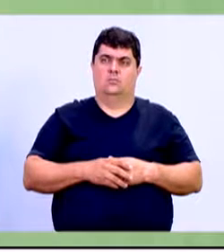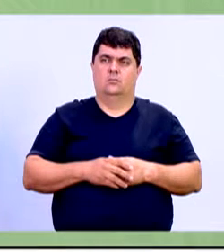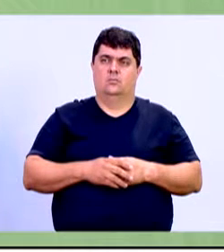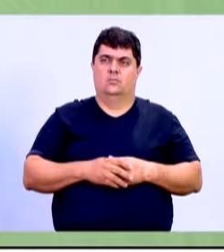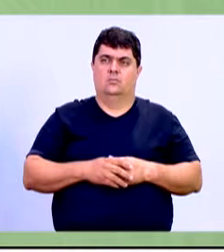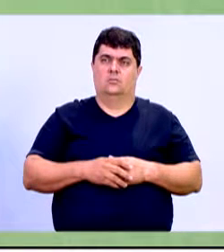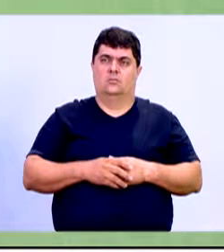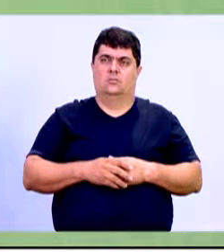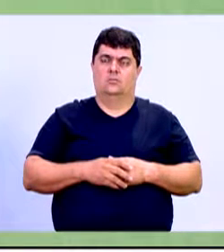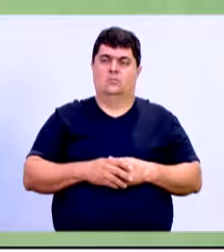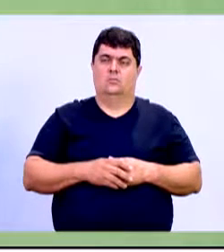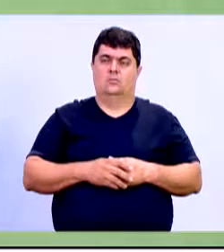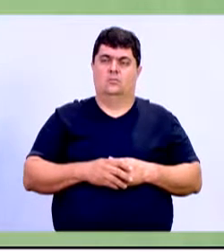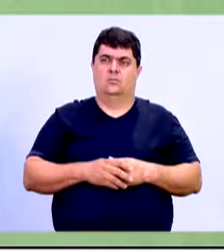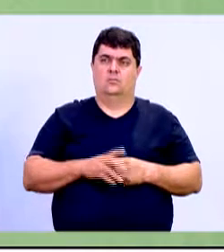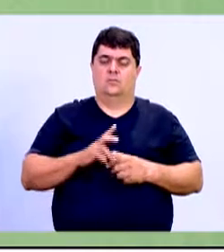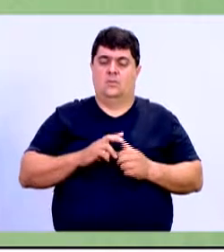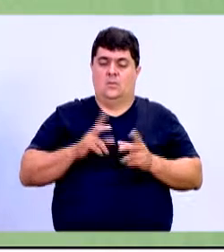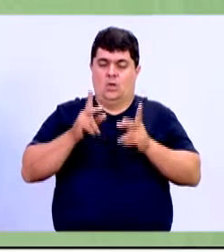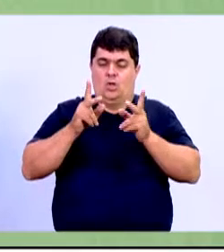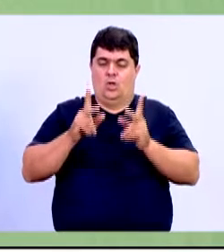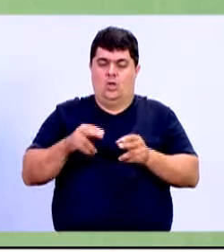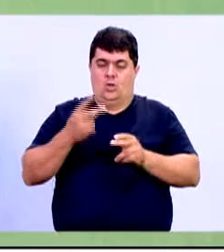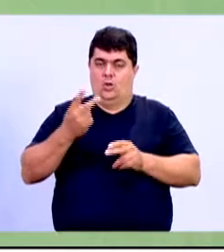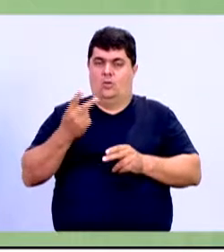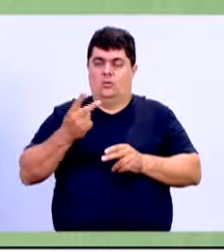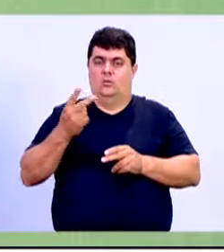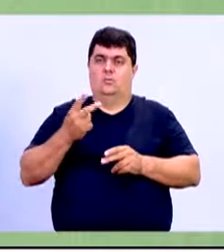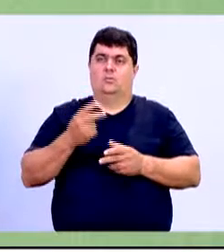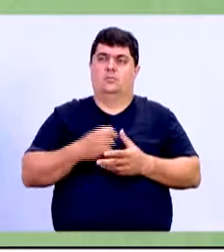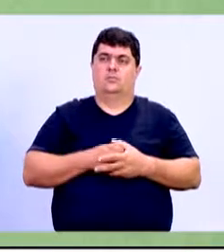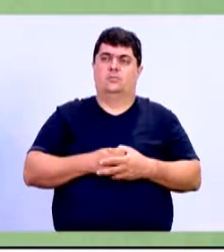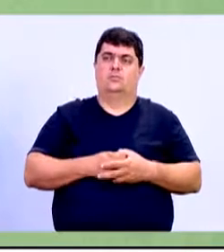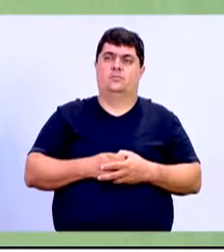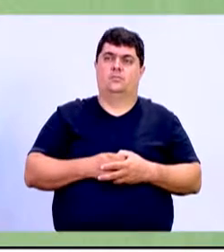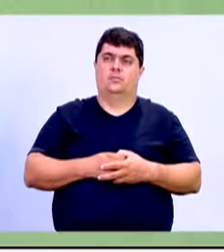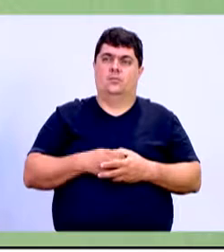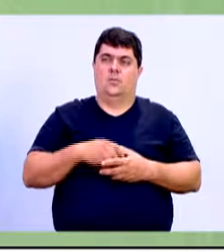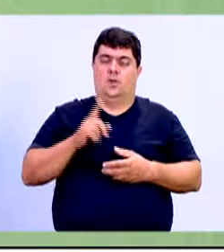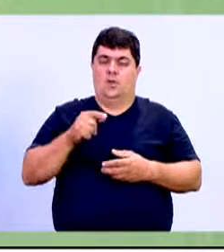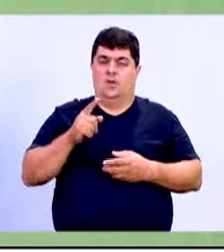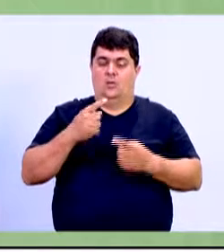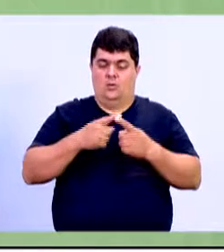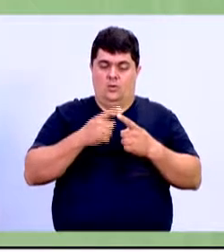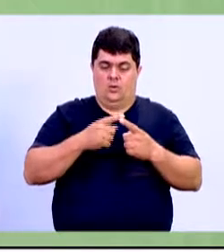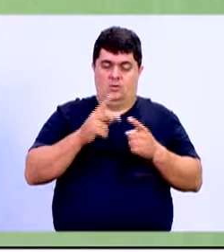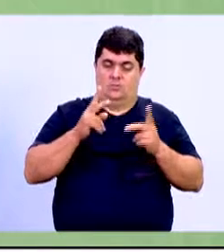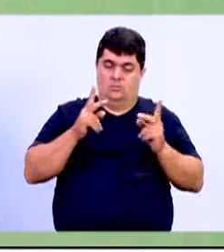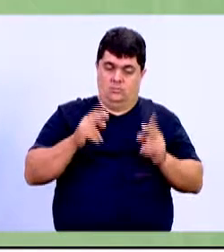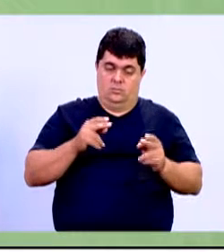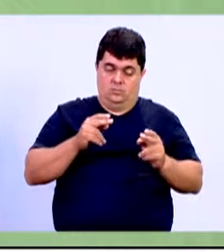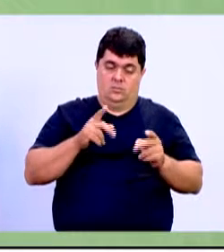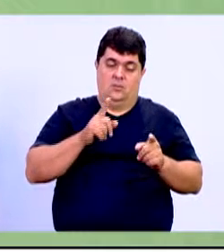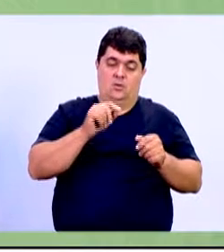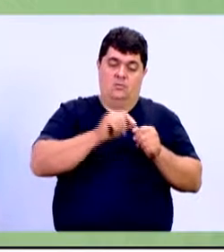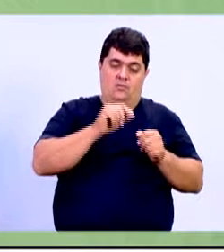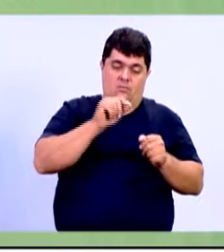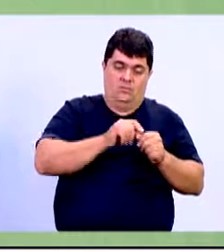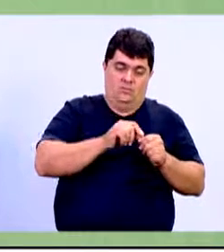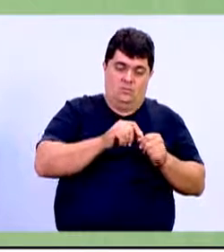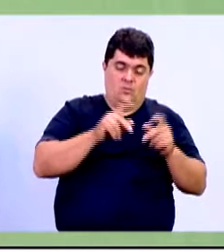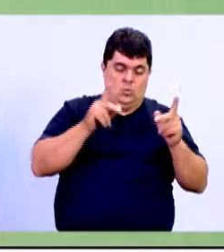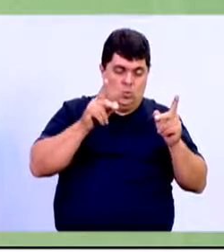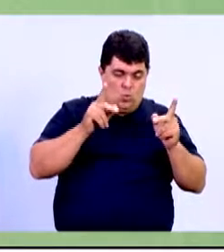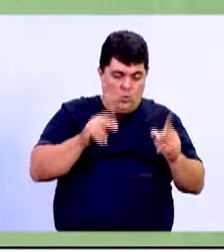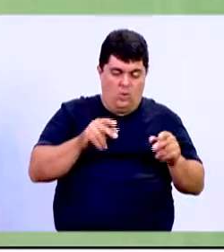termos 2 equipamentos iguais, simplesmente como nós temos aqui, mas 2 equipamentos iguais que fazem o